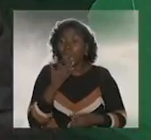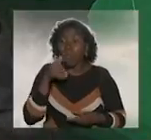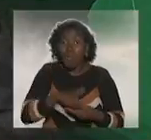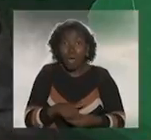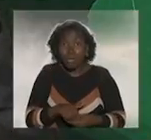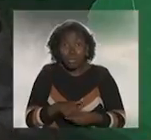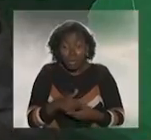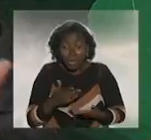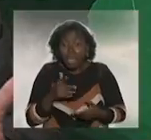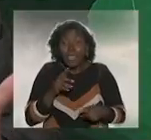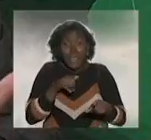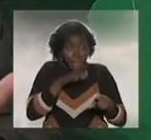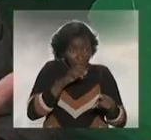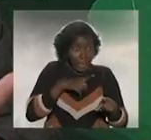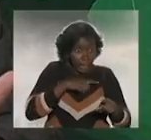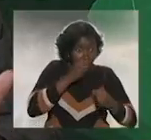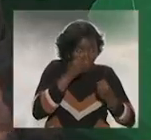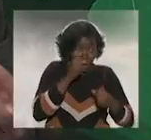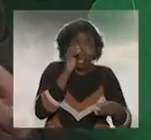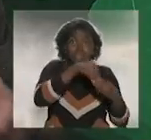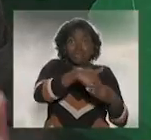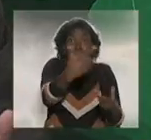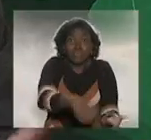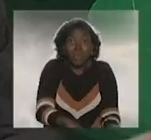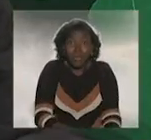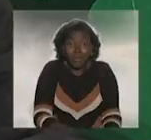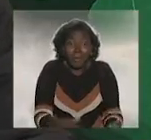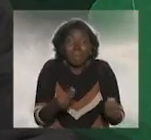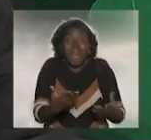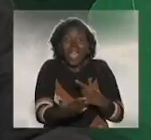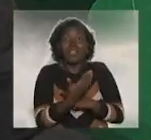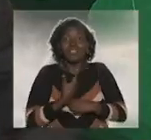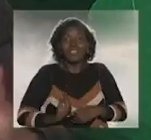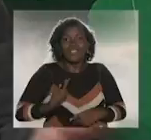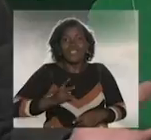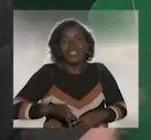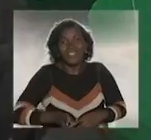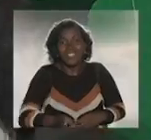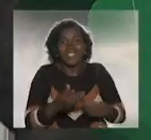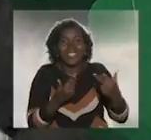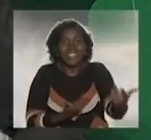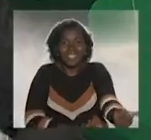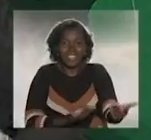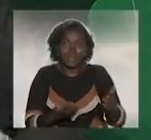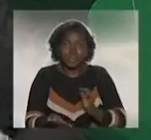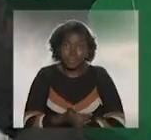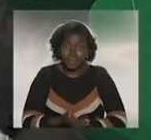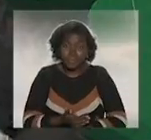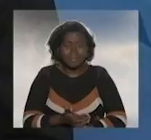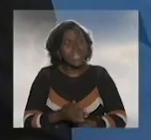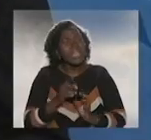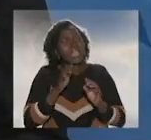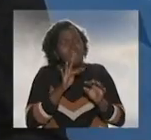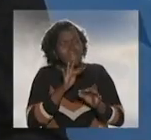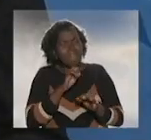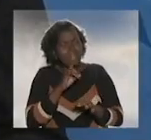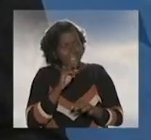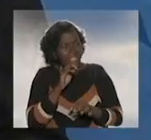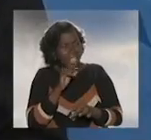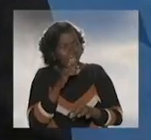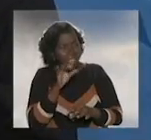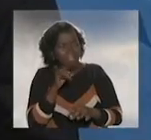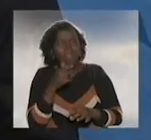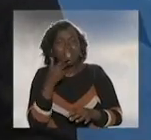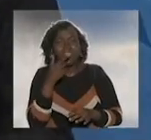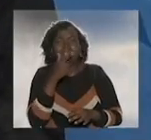elas votam com quem está no poder. É por uma questão de sobrevivência e a manutenção do status quo. Nesse caso das